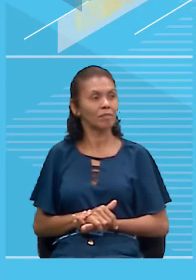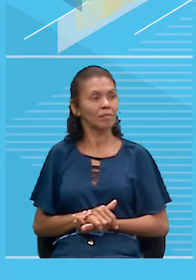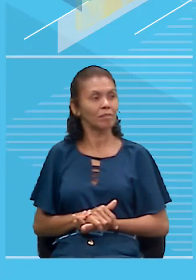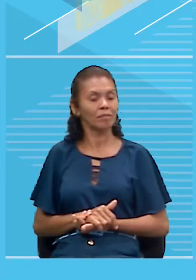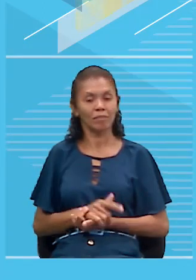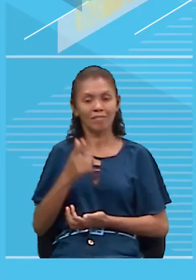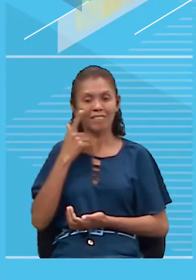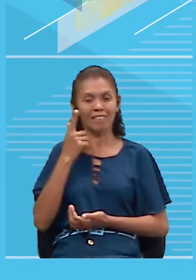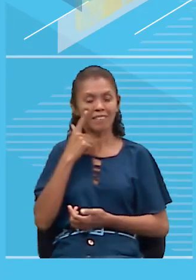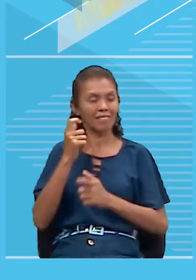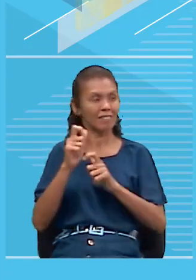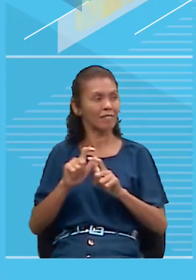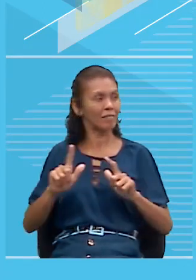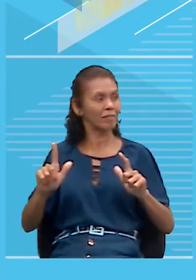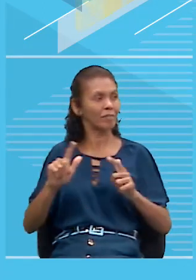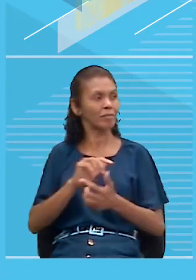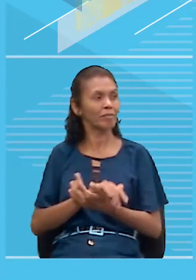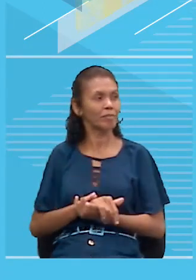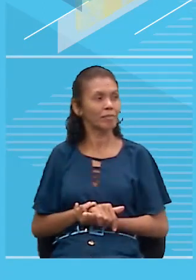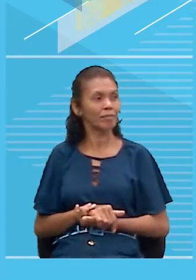coloca a tela cheia Daniel agora